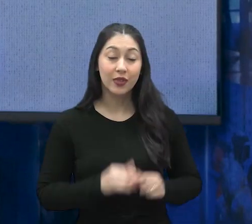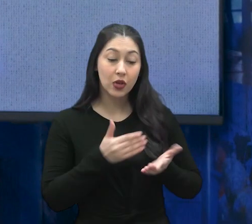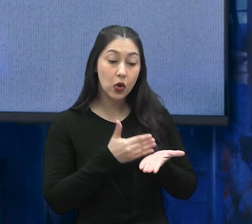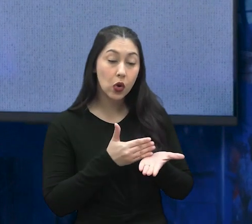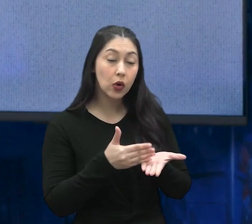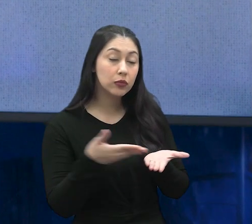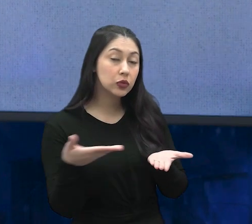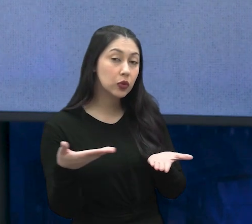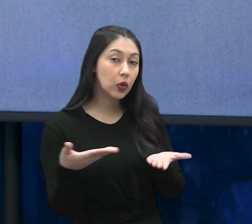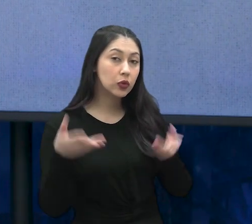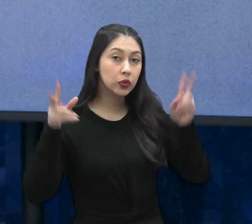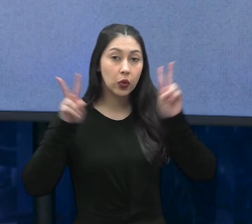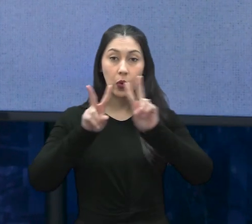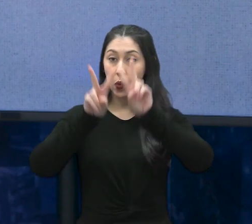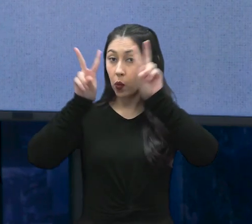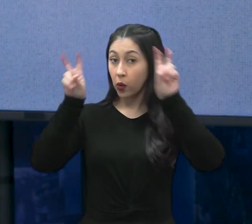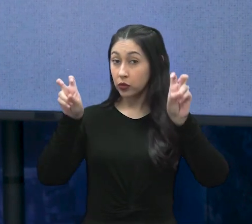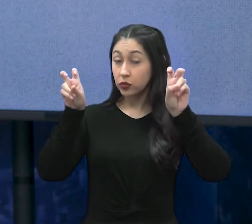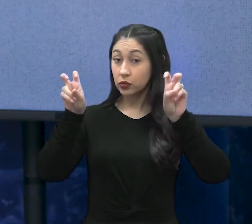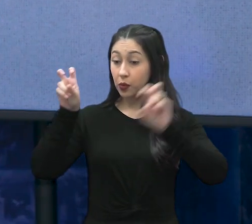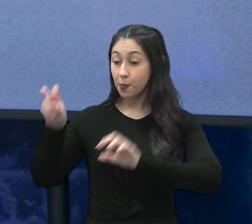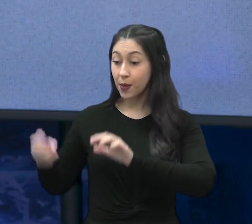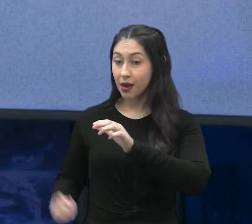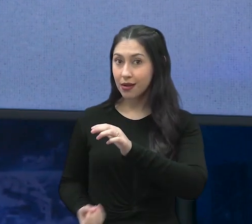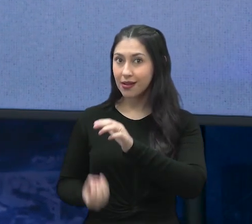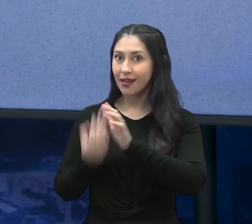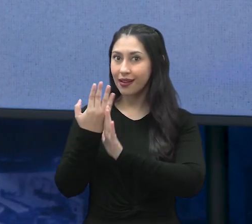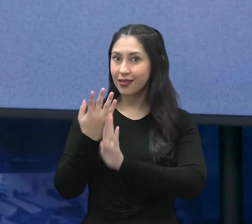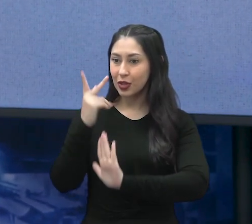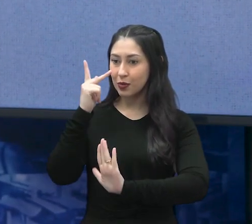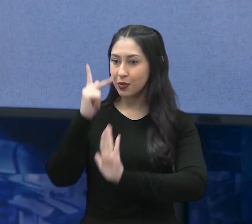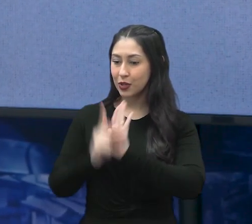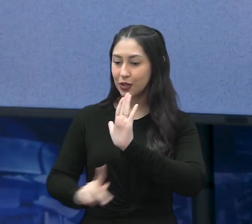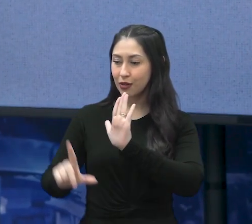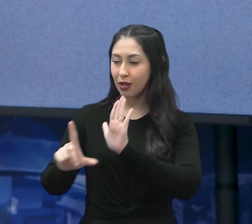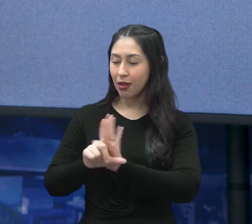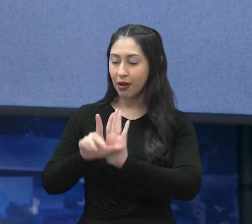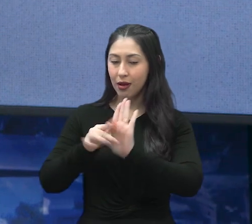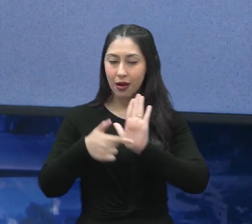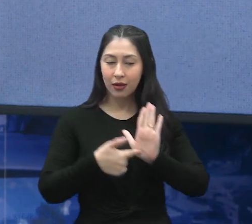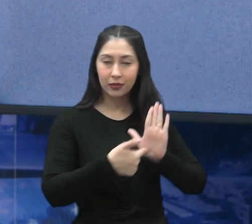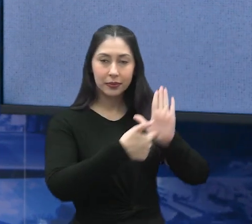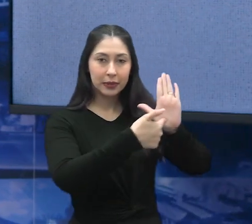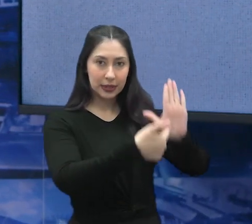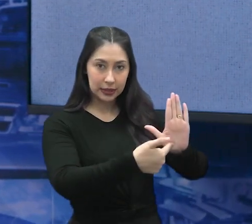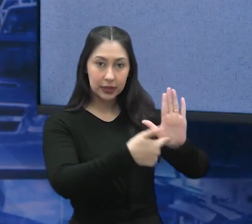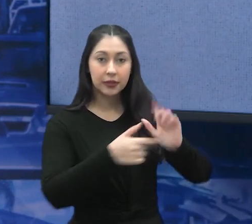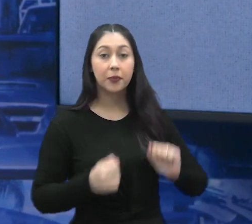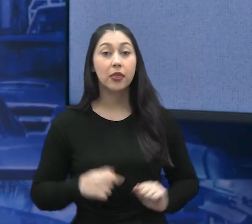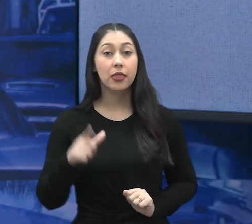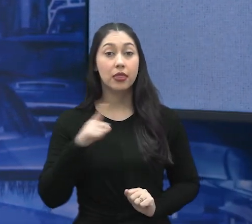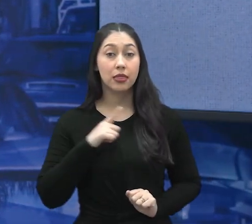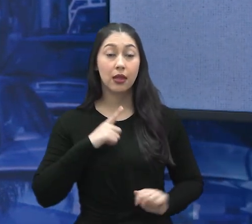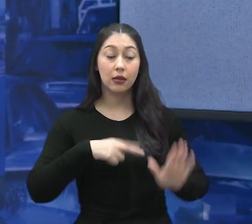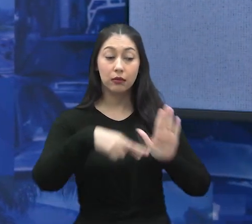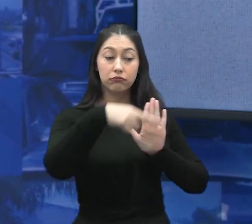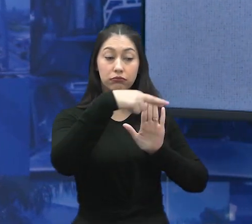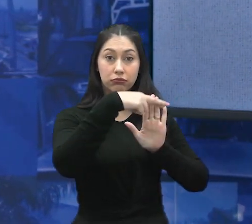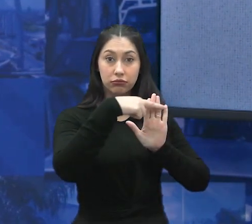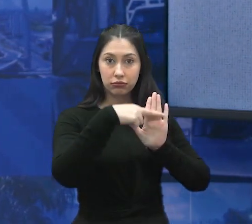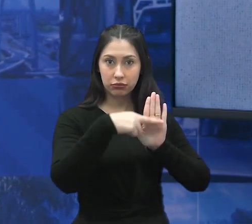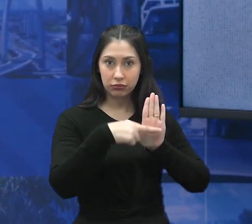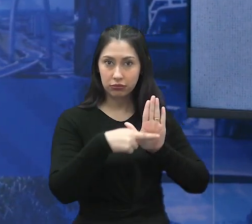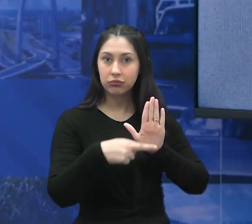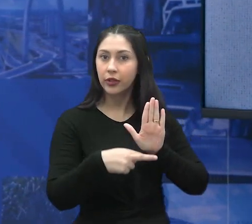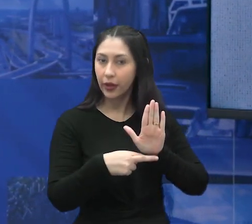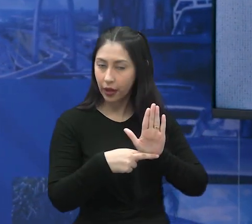A gente abre o programa de hoje falando sobre o processo de criação e apresentação de um projeto de lei. Existem algumas regras